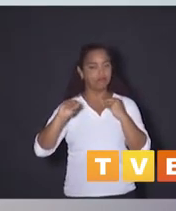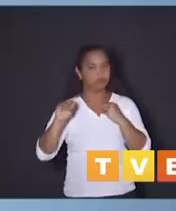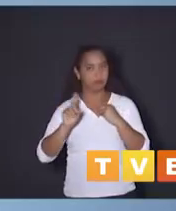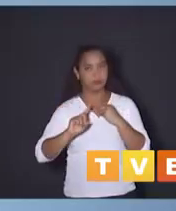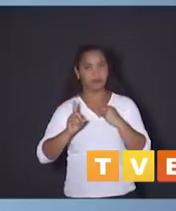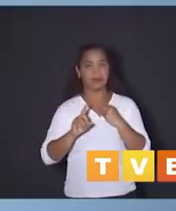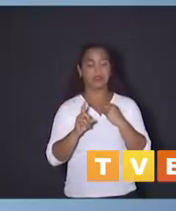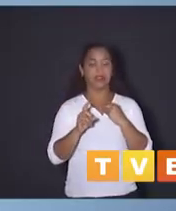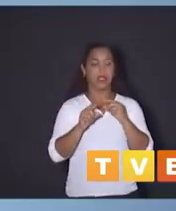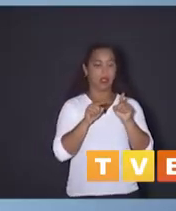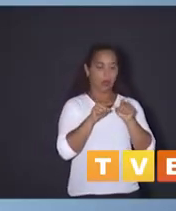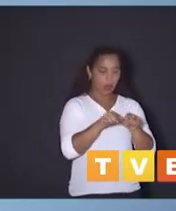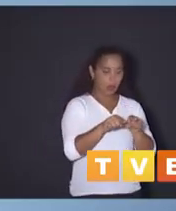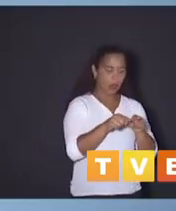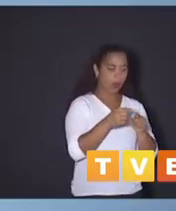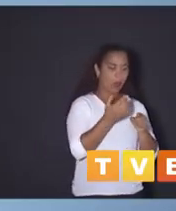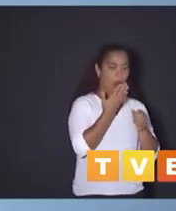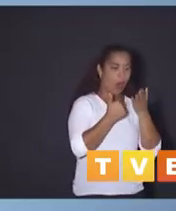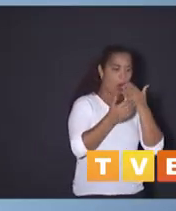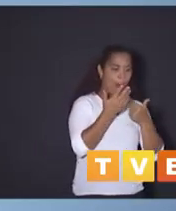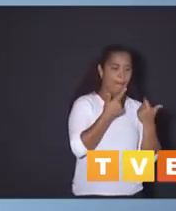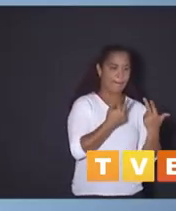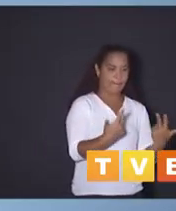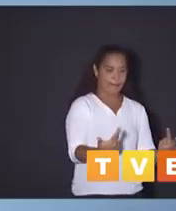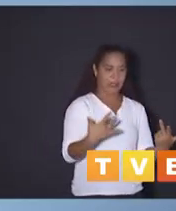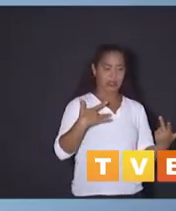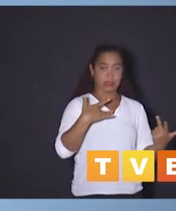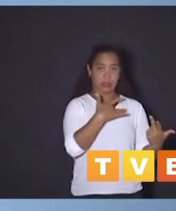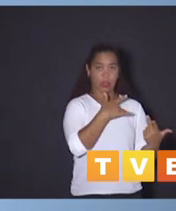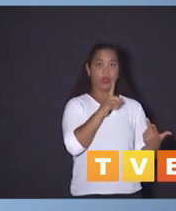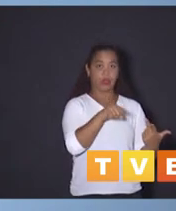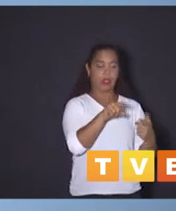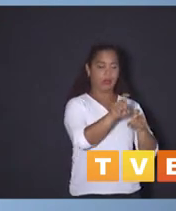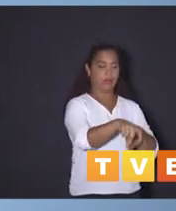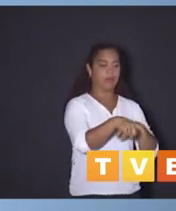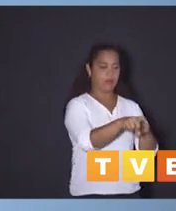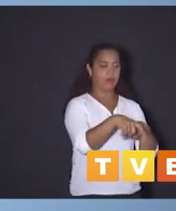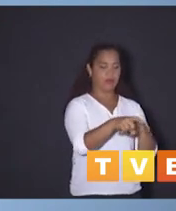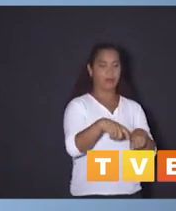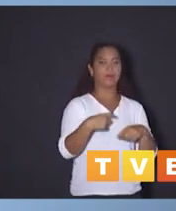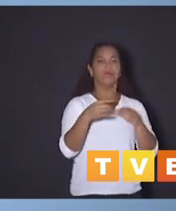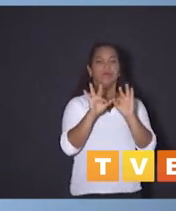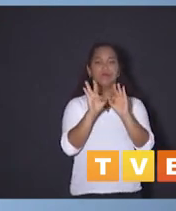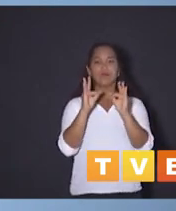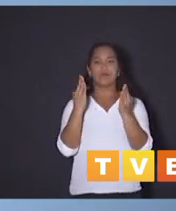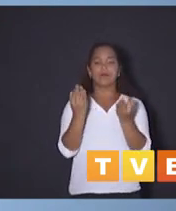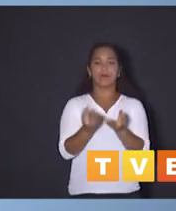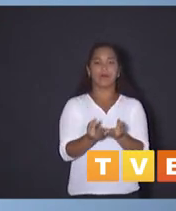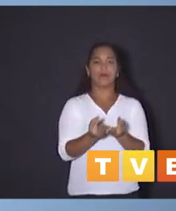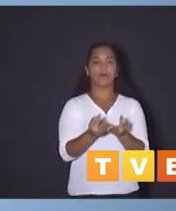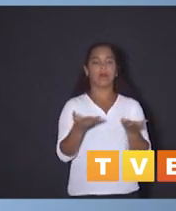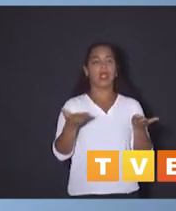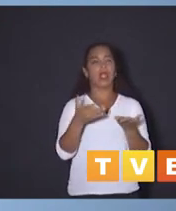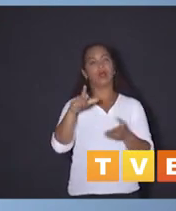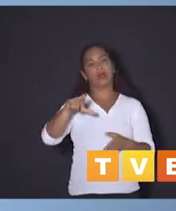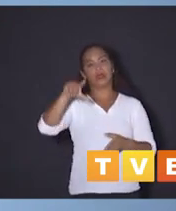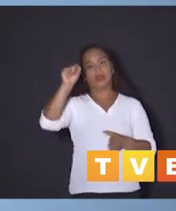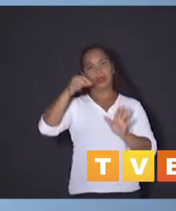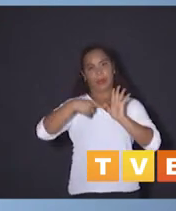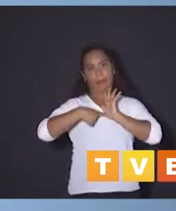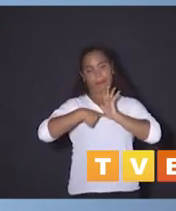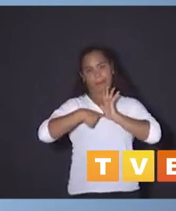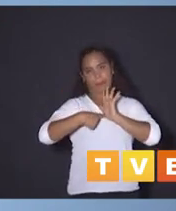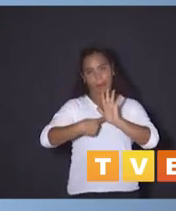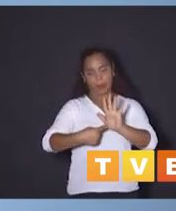gente fala de alimento saudável nós estamos falando de agricultura familiar ea opção que eu fiz pra essa rápida apresentação da que a gente